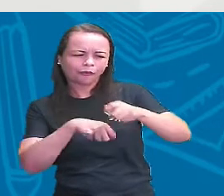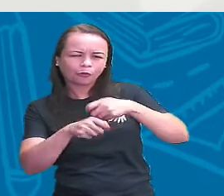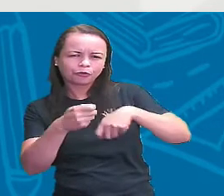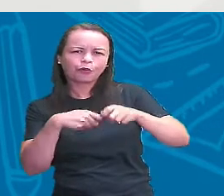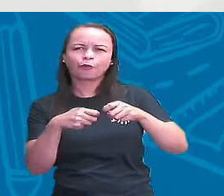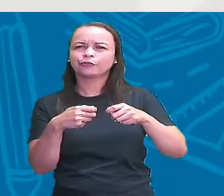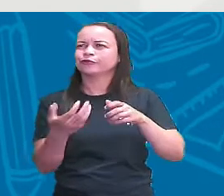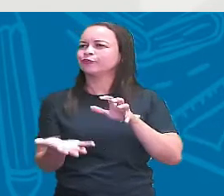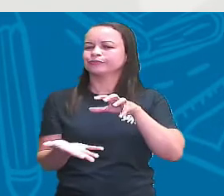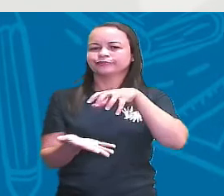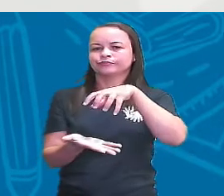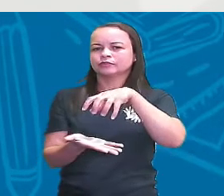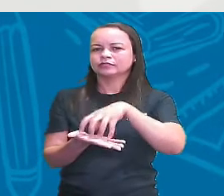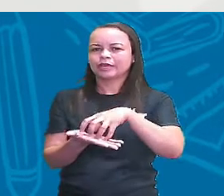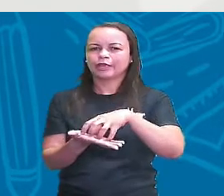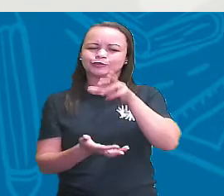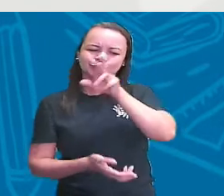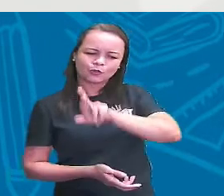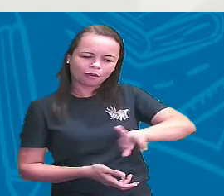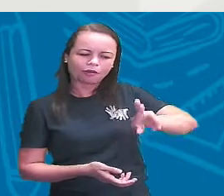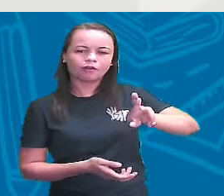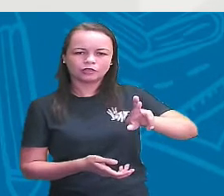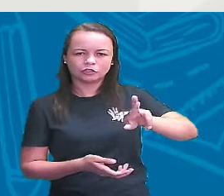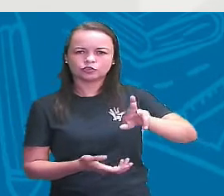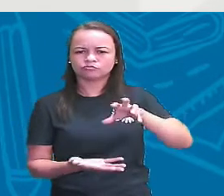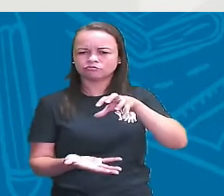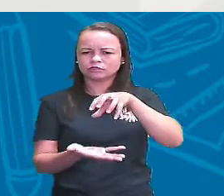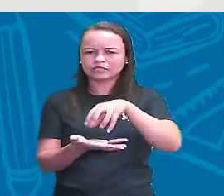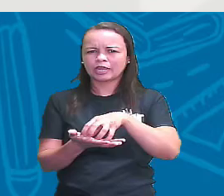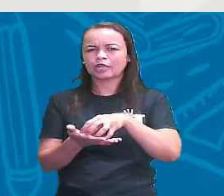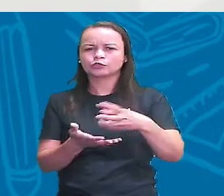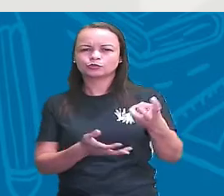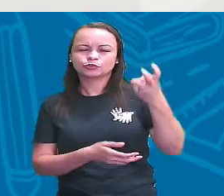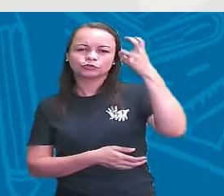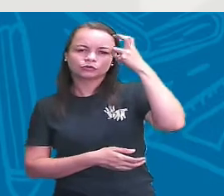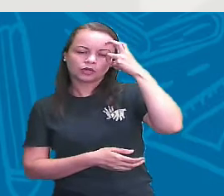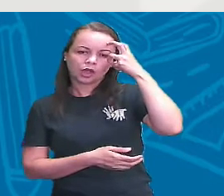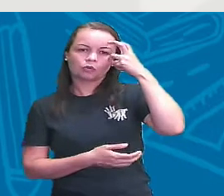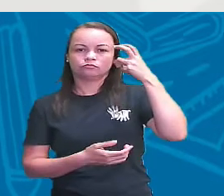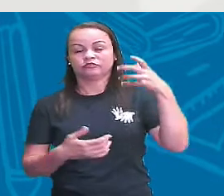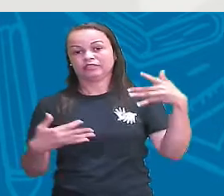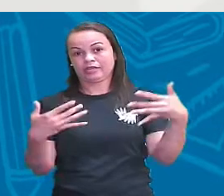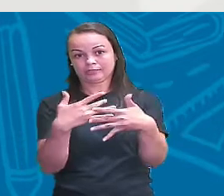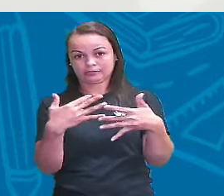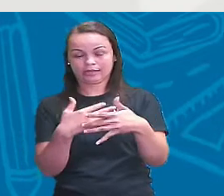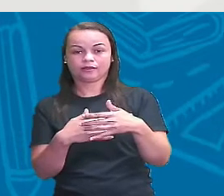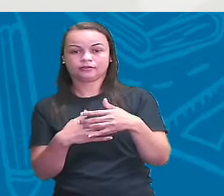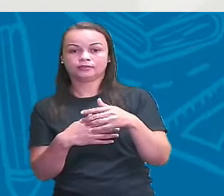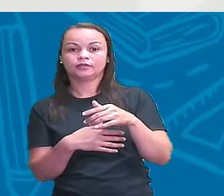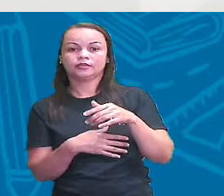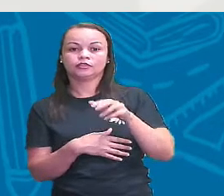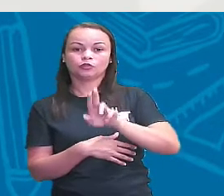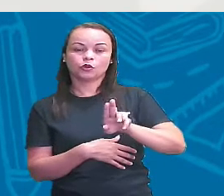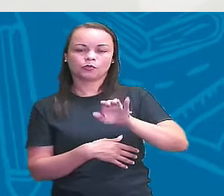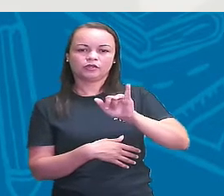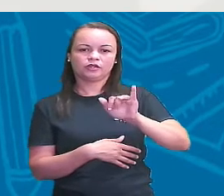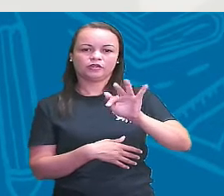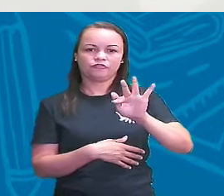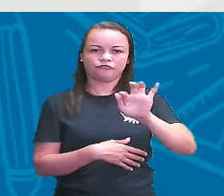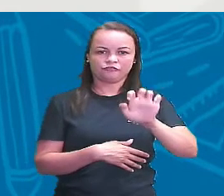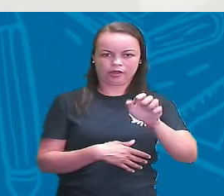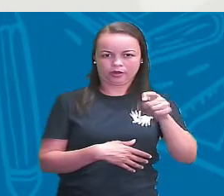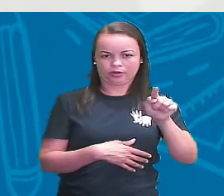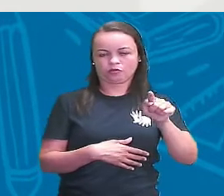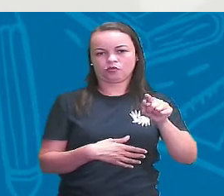econômico, centro religioso, centro cultural, a cidade de Ifé, como eu falei para vocês anteriormente, como eu comecei a